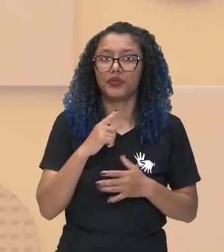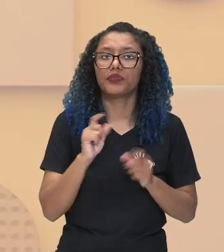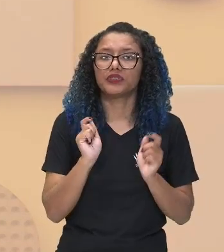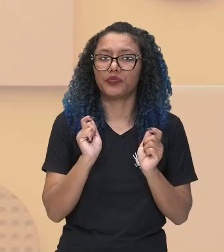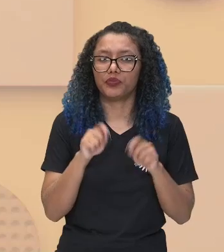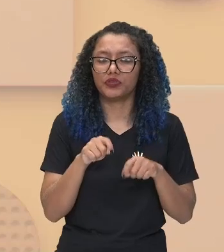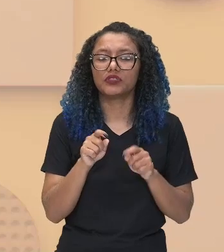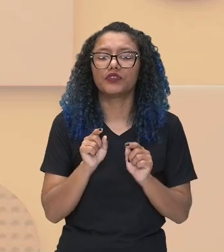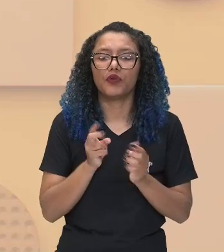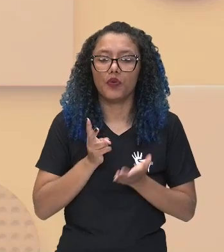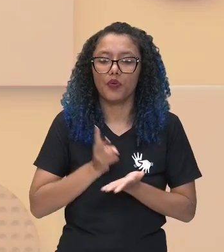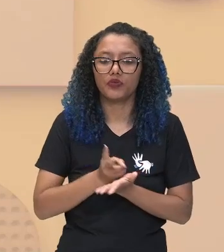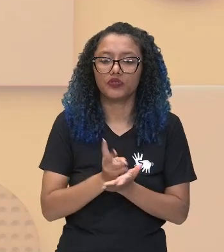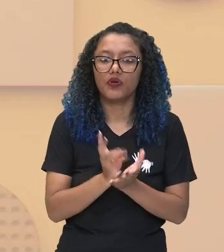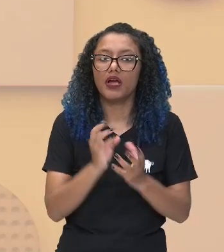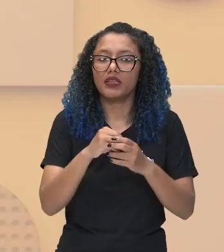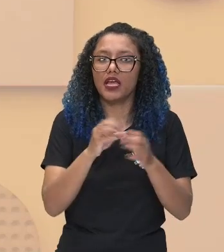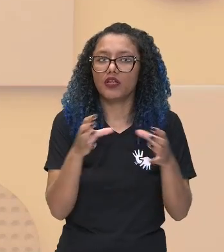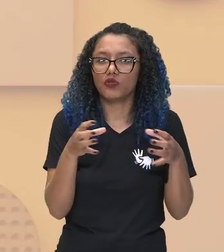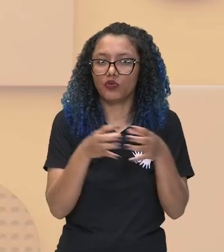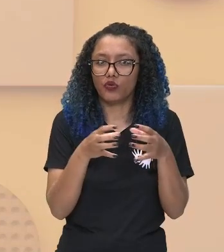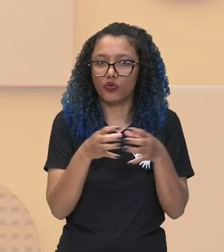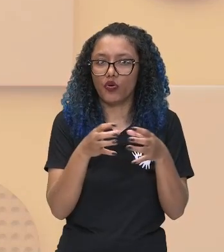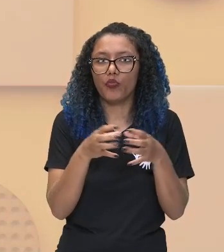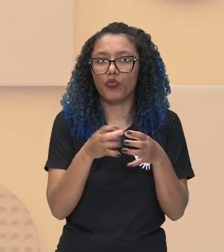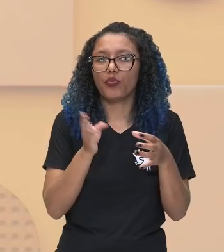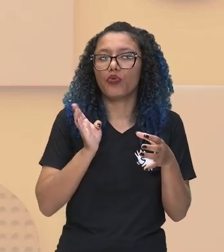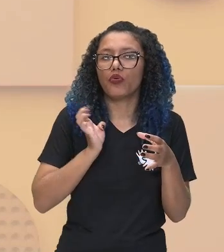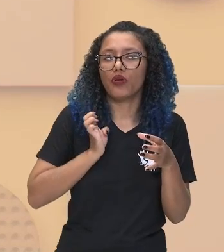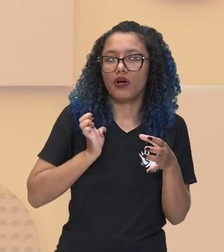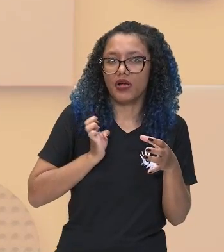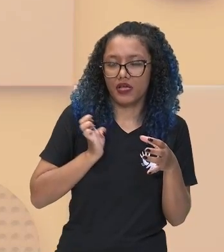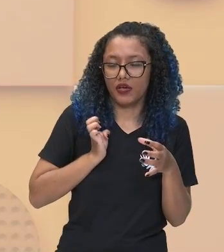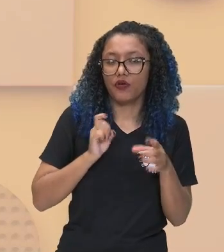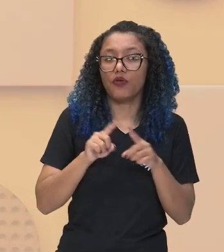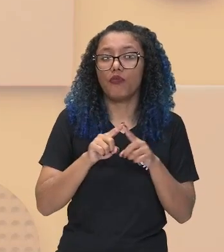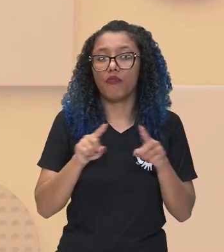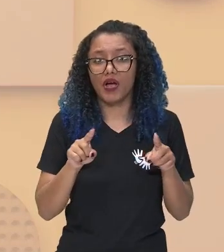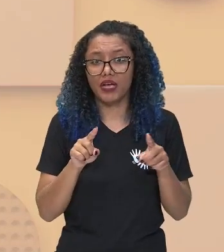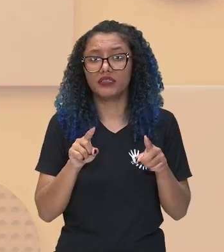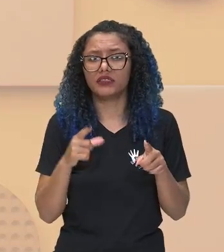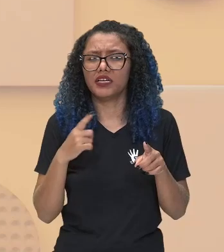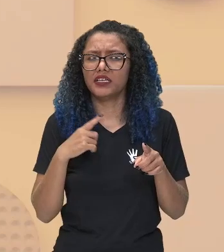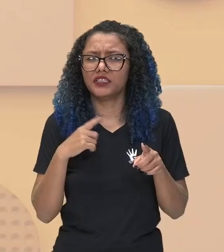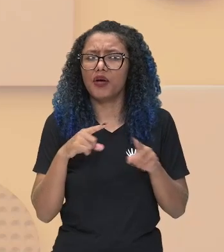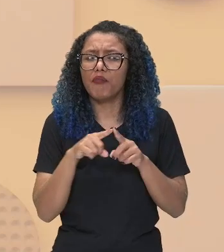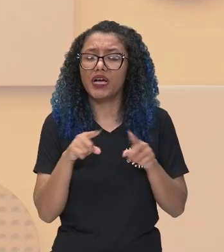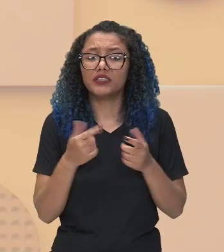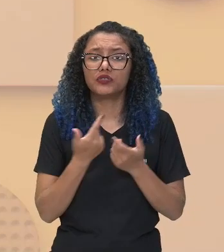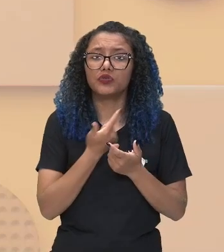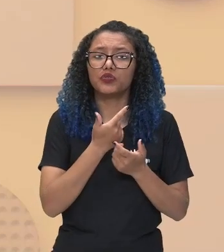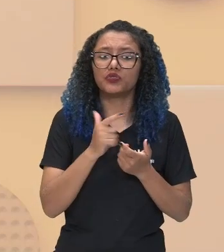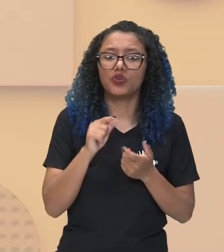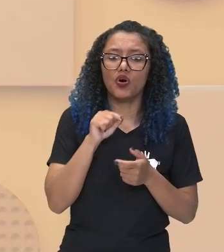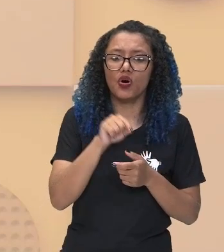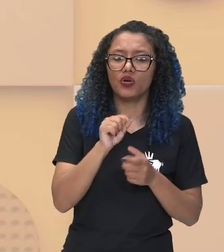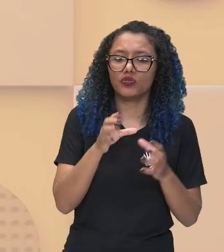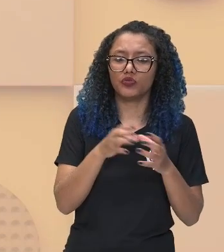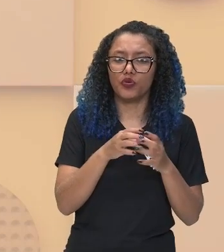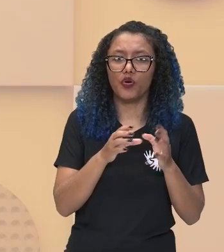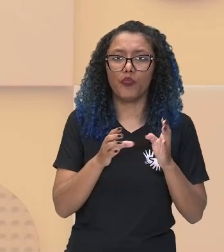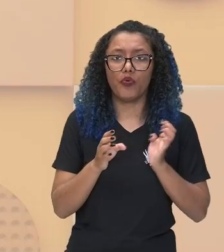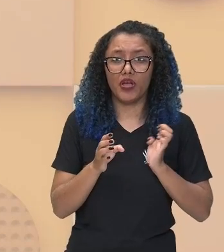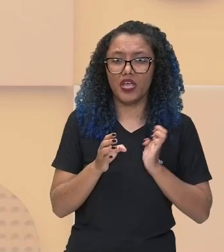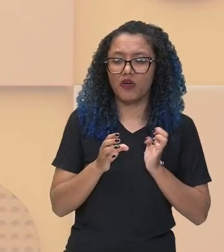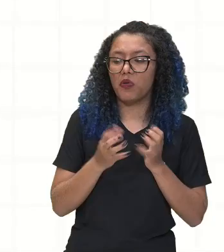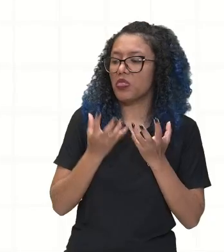a nobreza. Vale lembrar que eles tinham o título, porém eles não tinham reconhecimento dos outros nobres sendo o nobre,